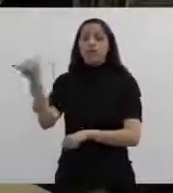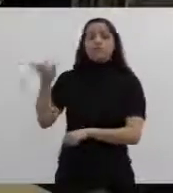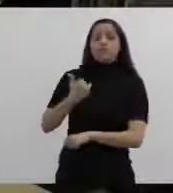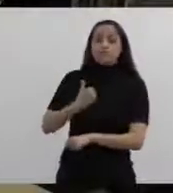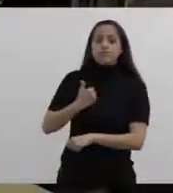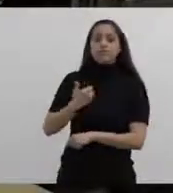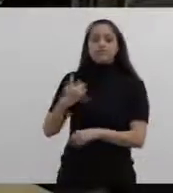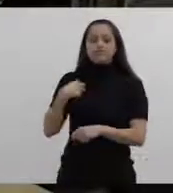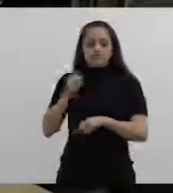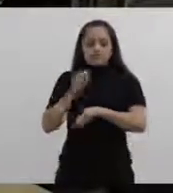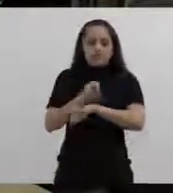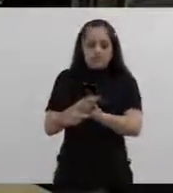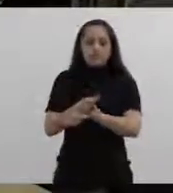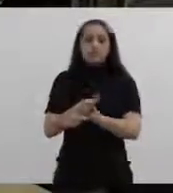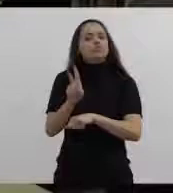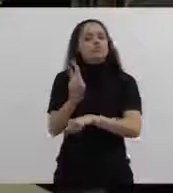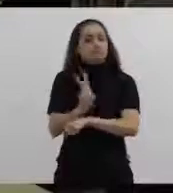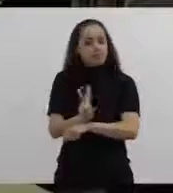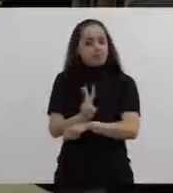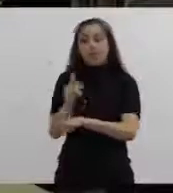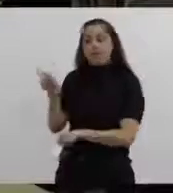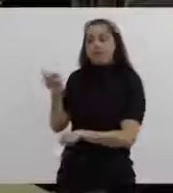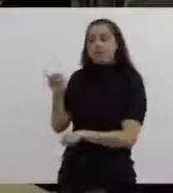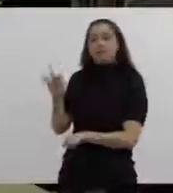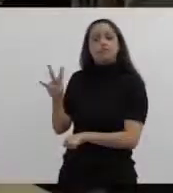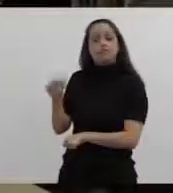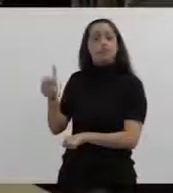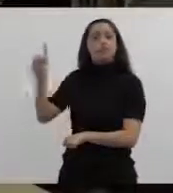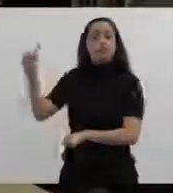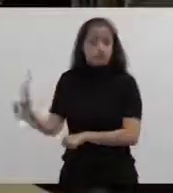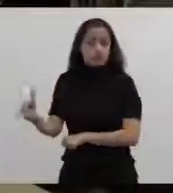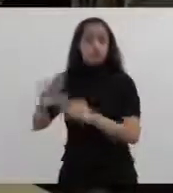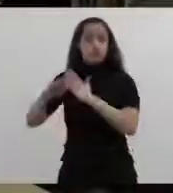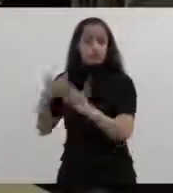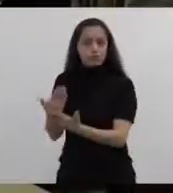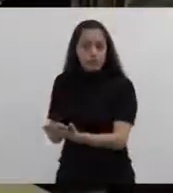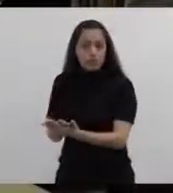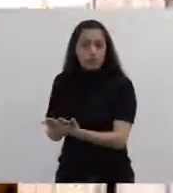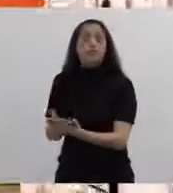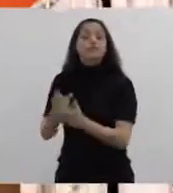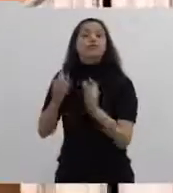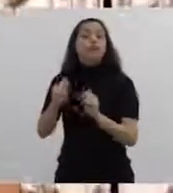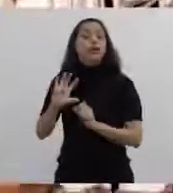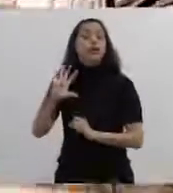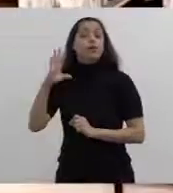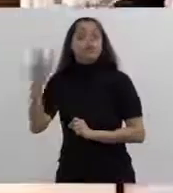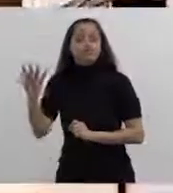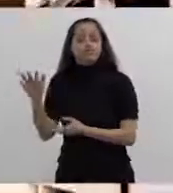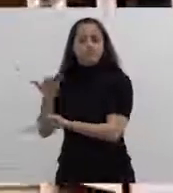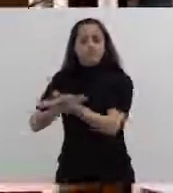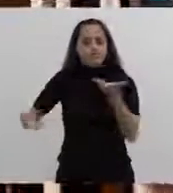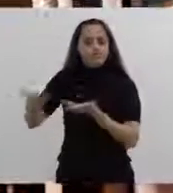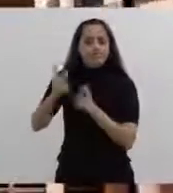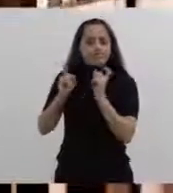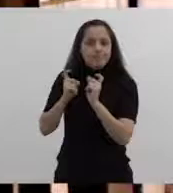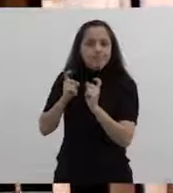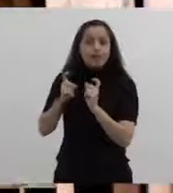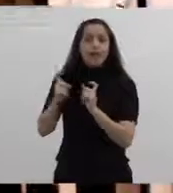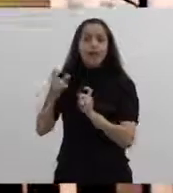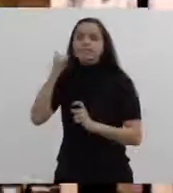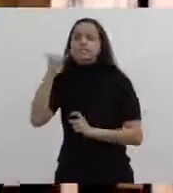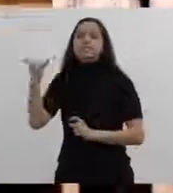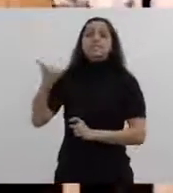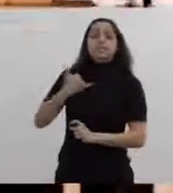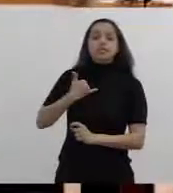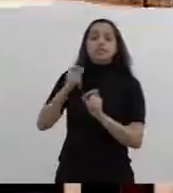era vice-reitora na época. Lembro que ela ligou para mim e disse: Adriana, estão trazendo um menino de ambulância. E ele vem